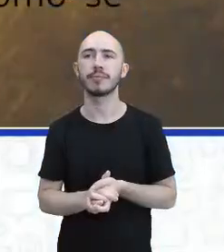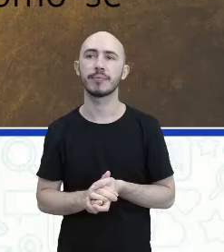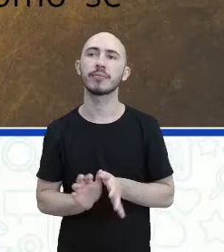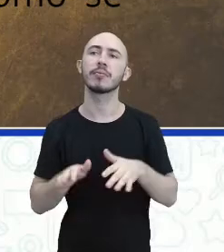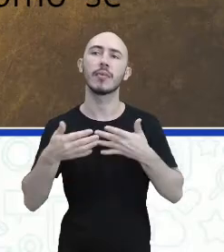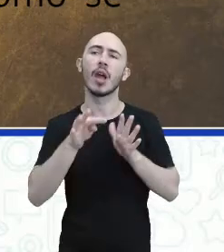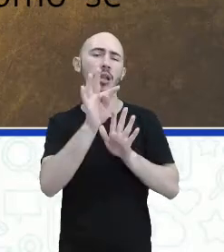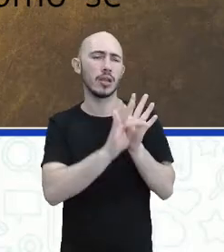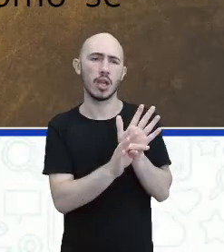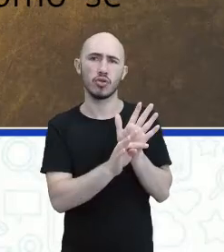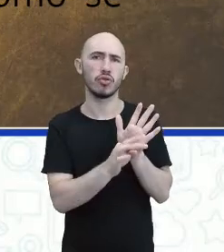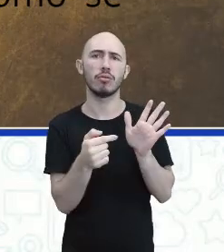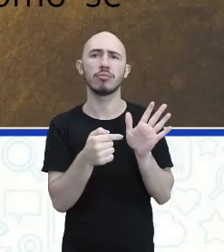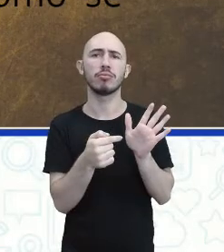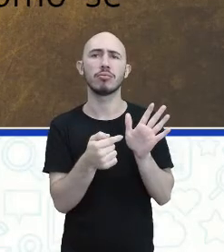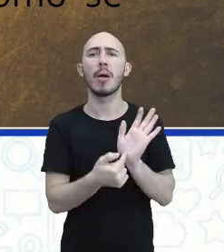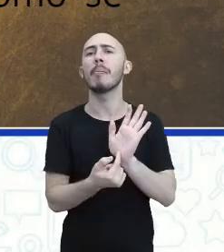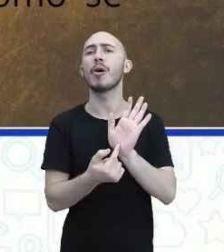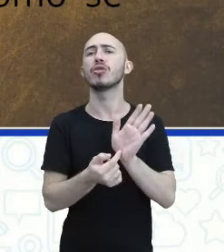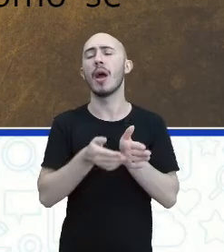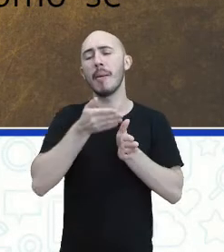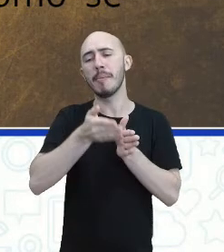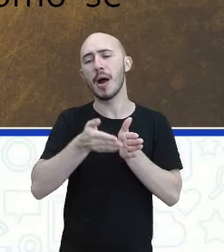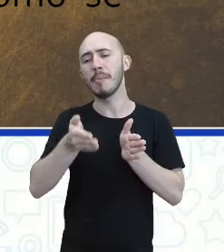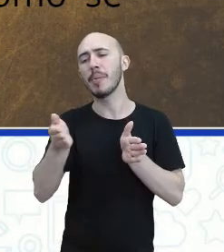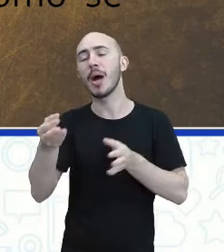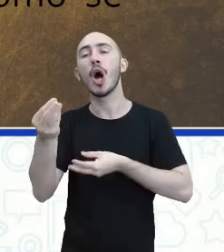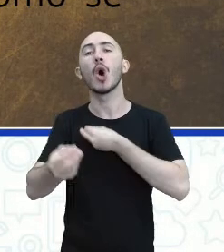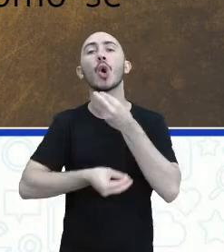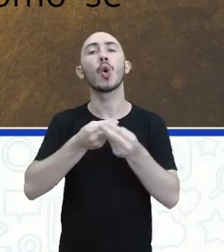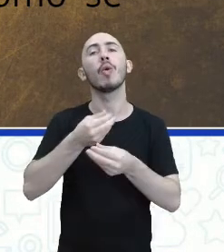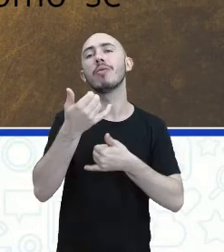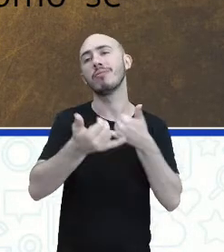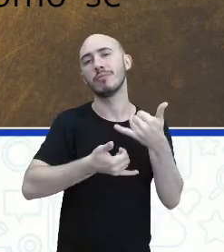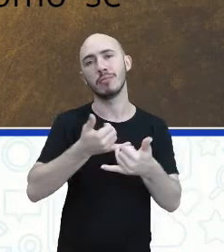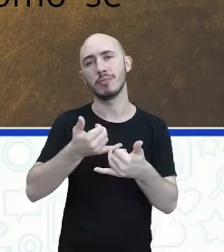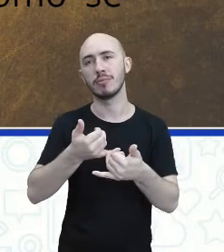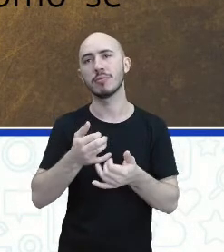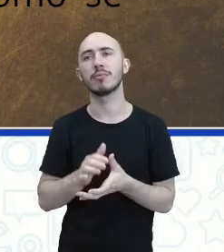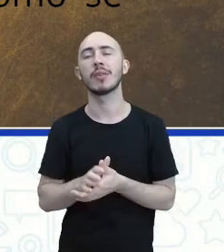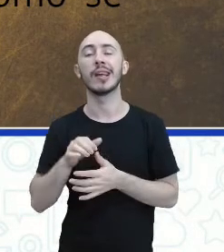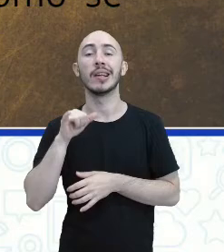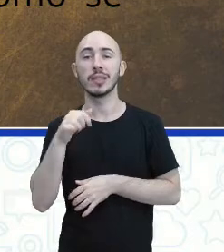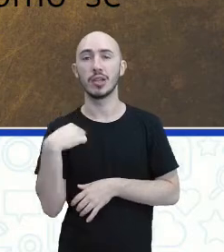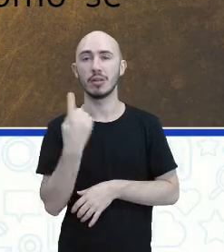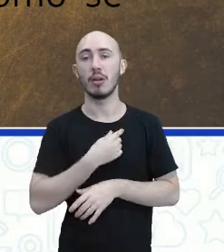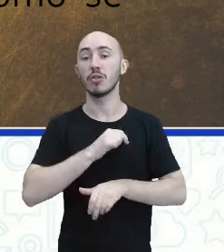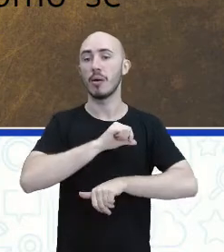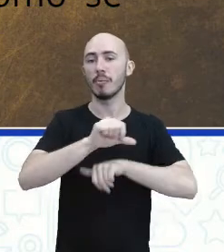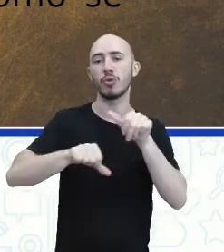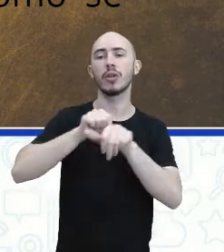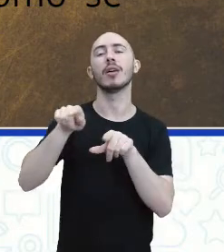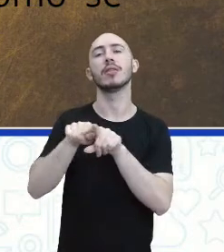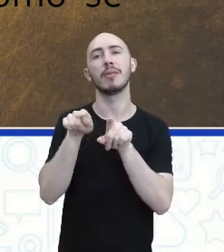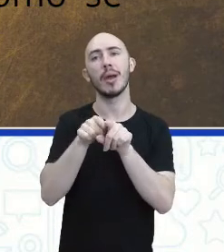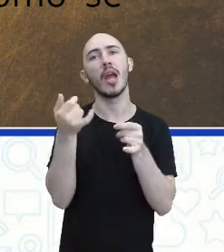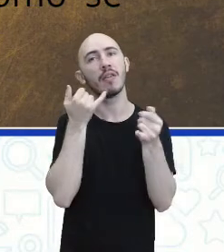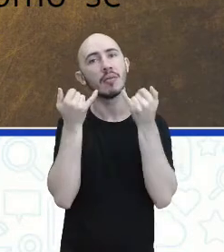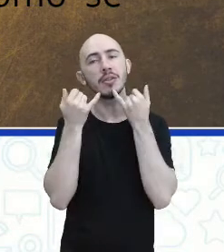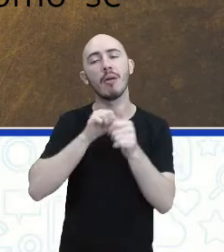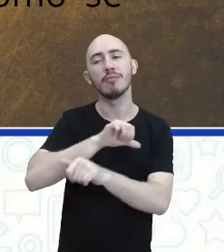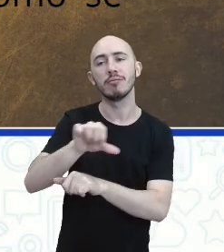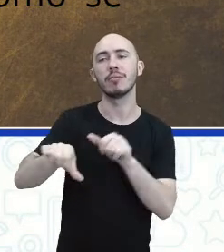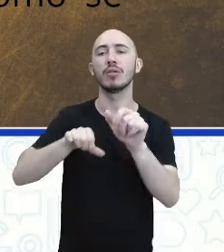são textos que trazem o passo a passo de como realizar o jogo. Se a gente mudar alguma coisa, muda as informações,